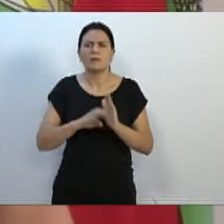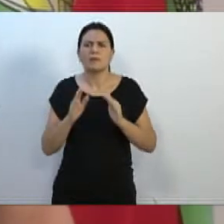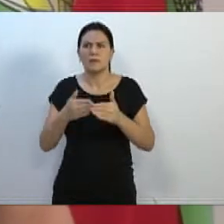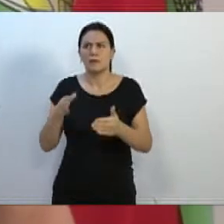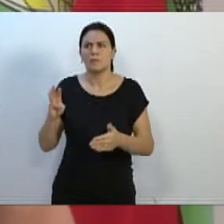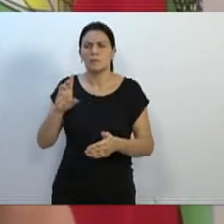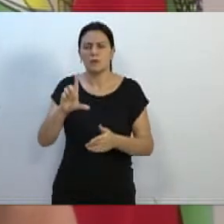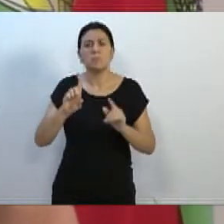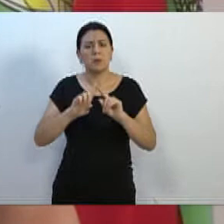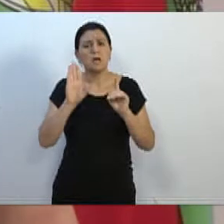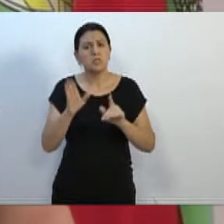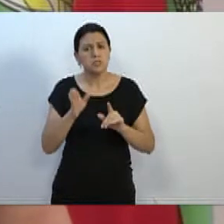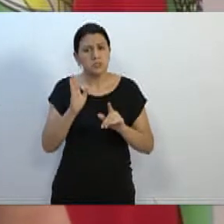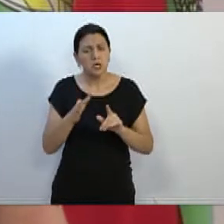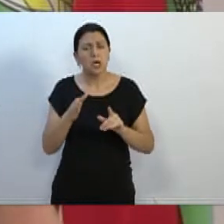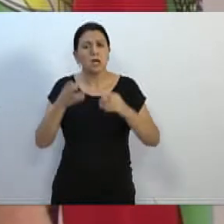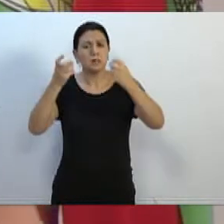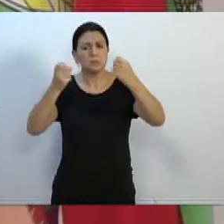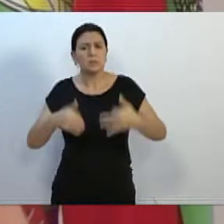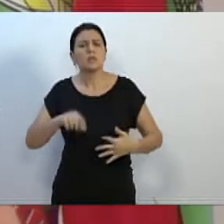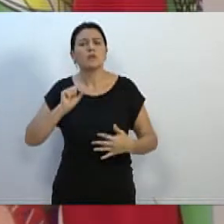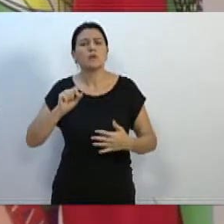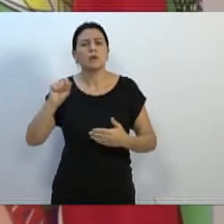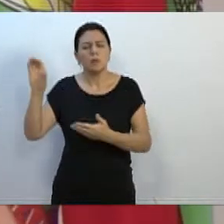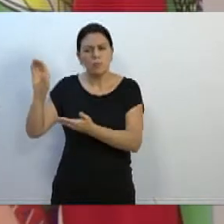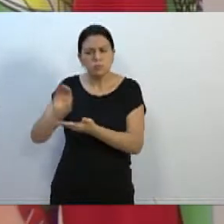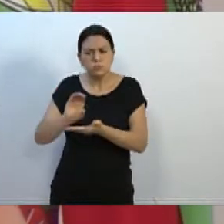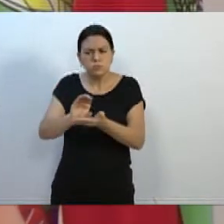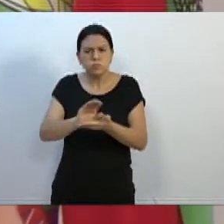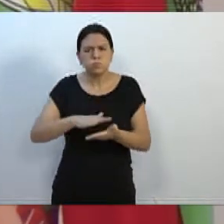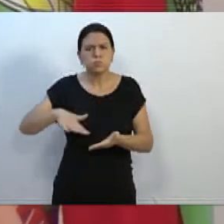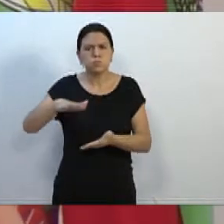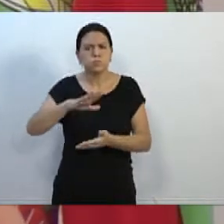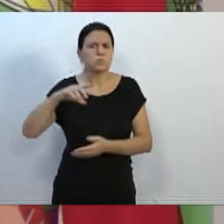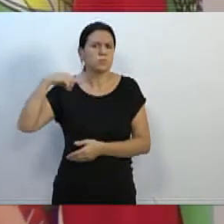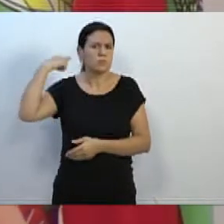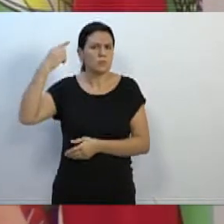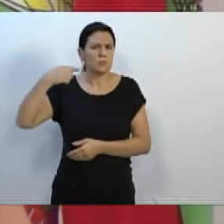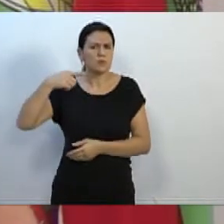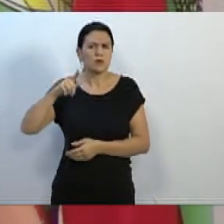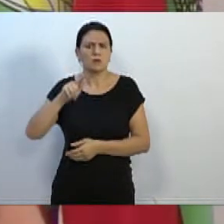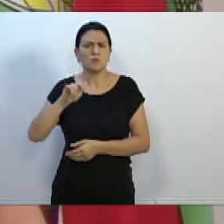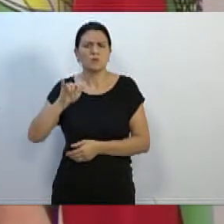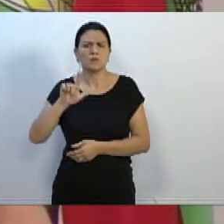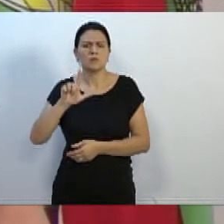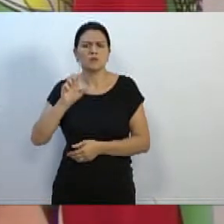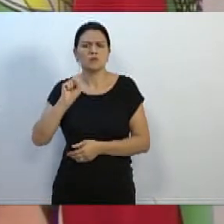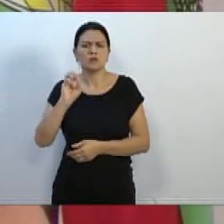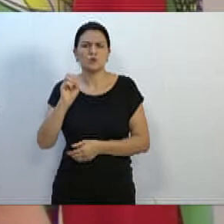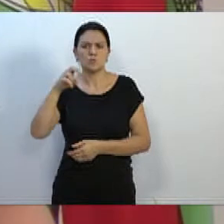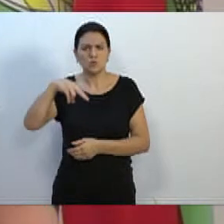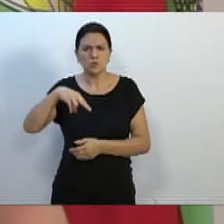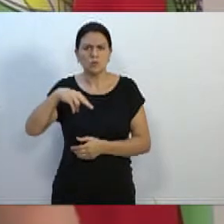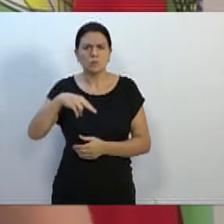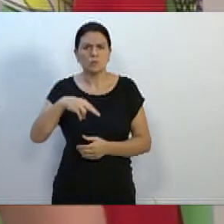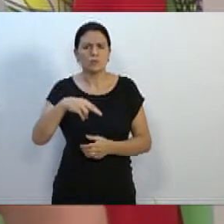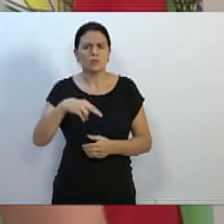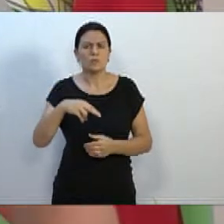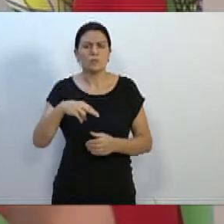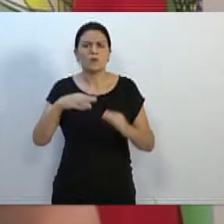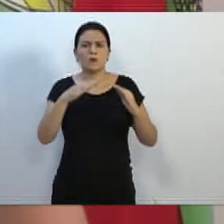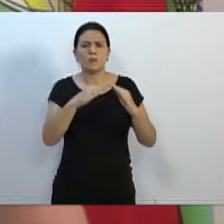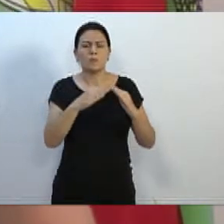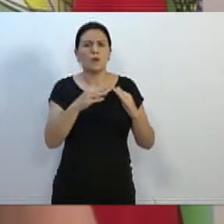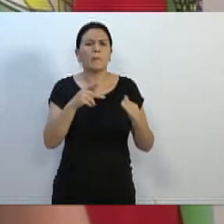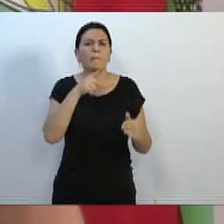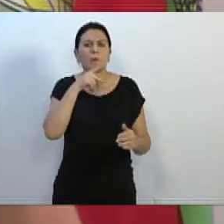aqui um volume de recursos que veio ao nosso município por meio do deputado federal Gilson Marques, que é residente de Pomerode e é deputado federal de Santa